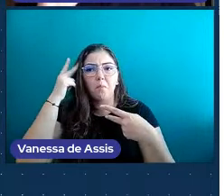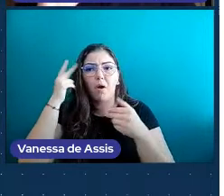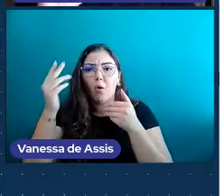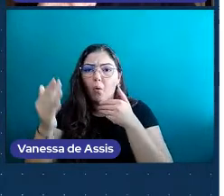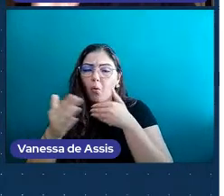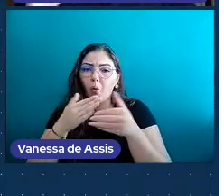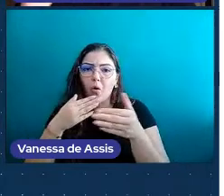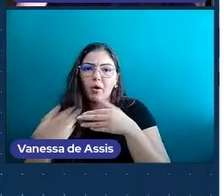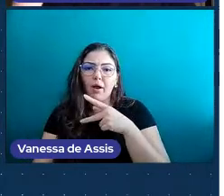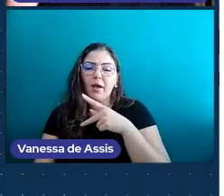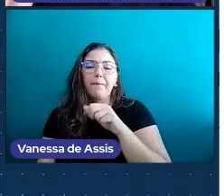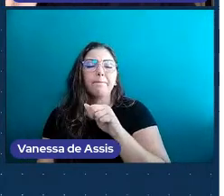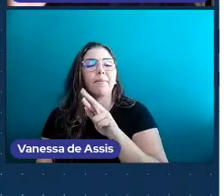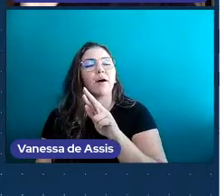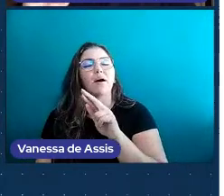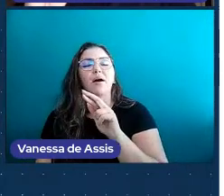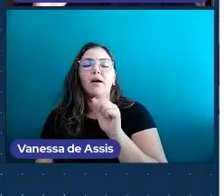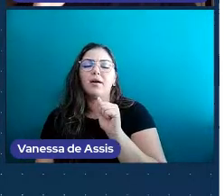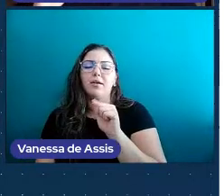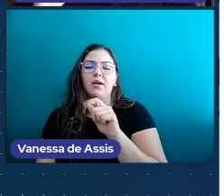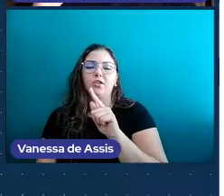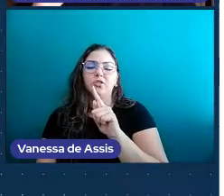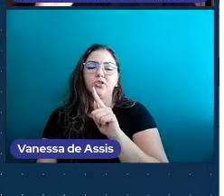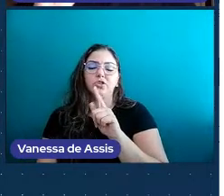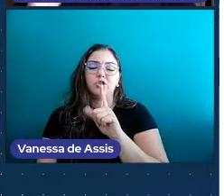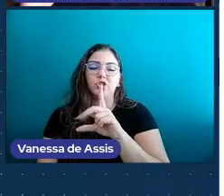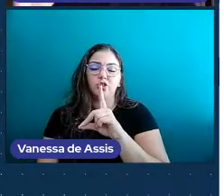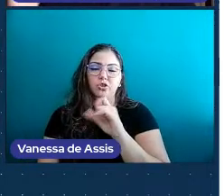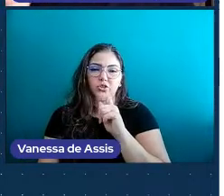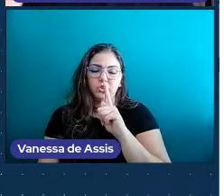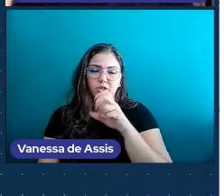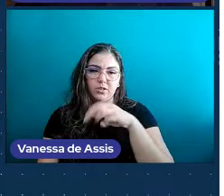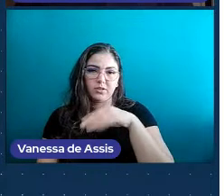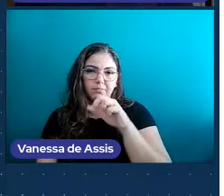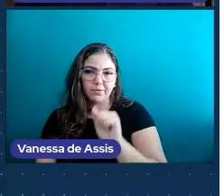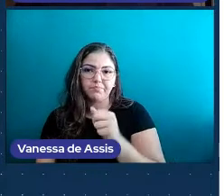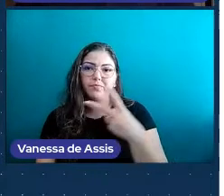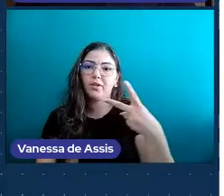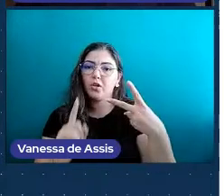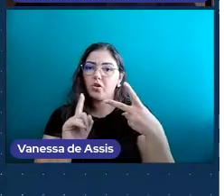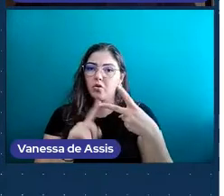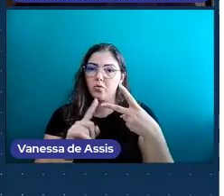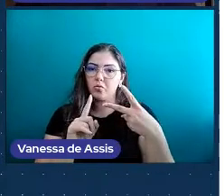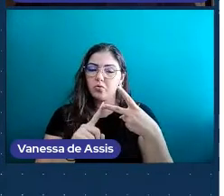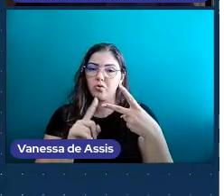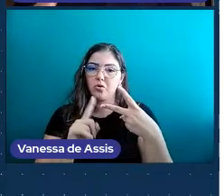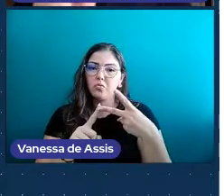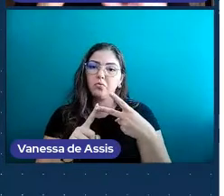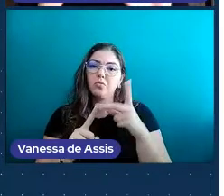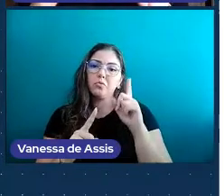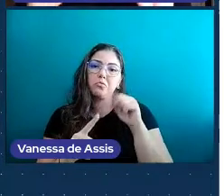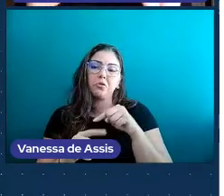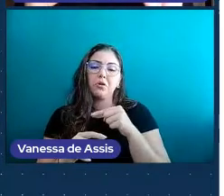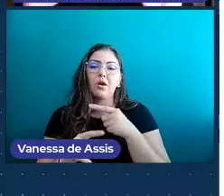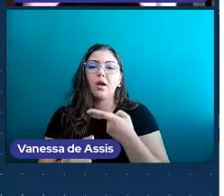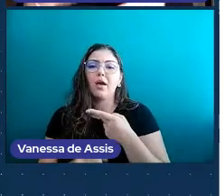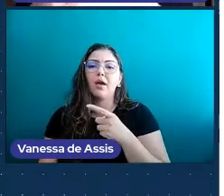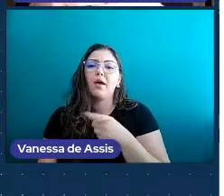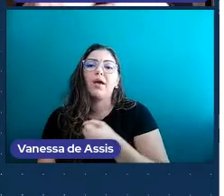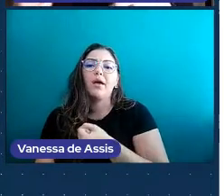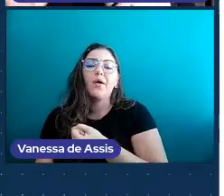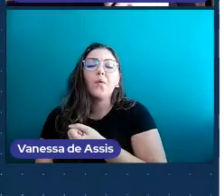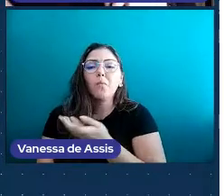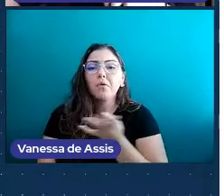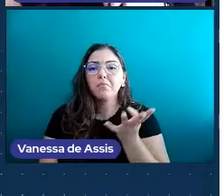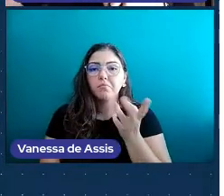aqueles que seriam, então, específicos para paradigmas específicos dentro da pesquisa qualitativa. Aqui